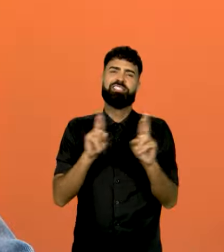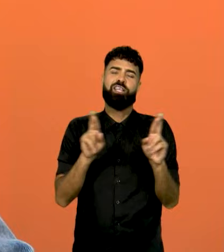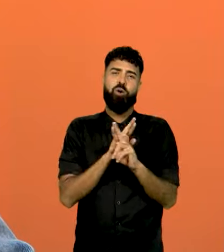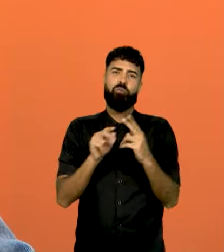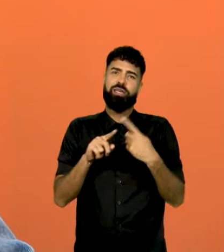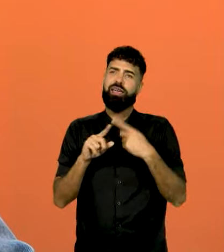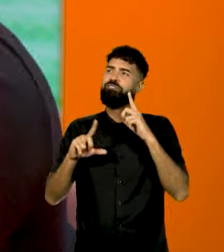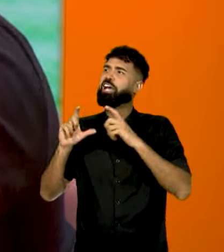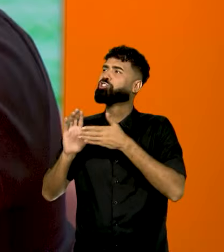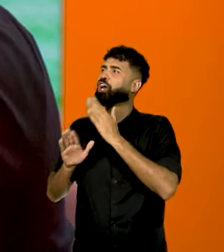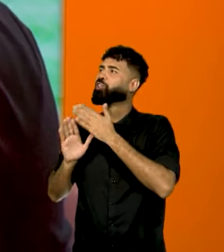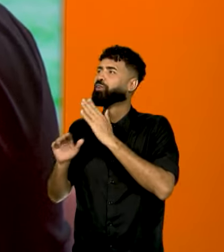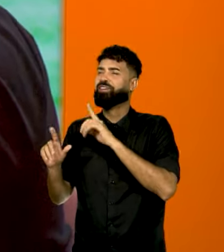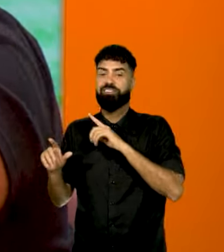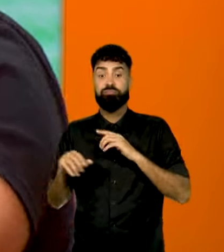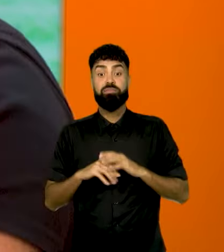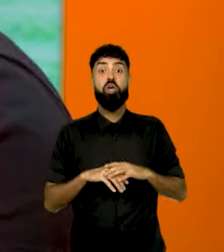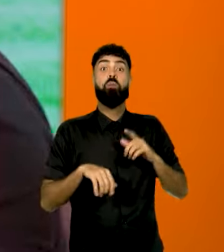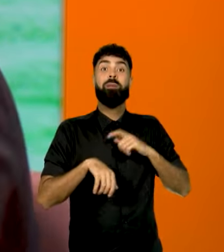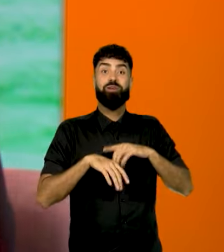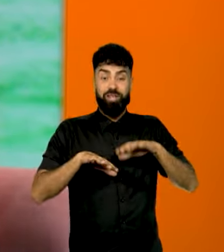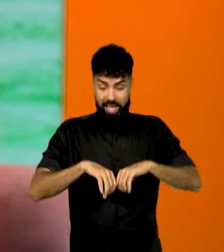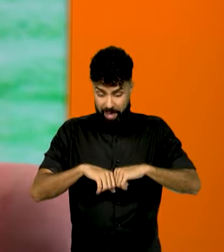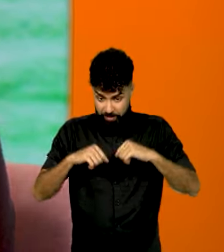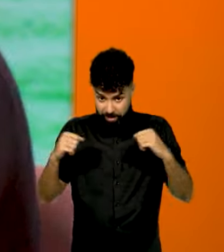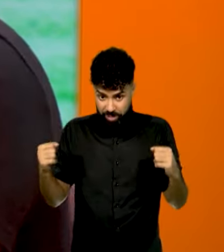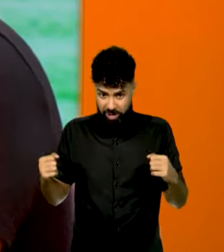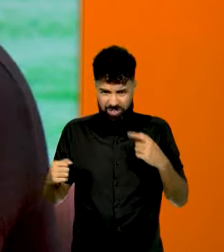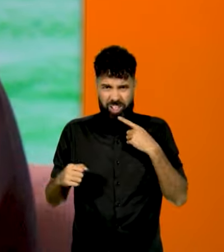já tava íntimo. Brother, exato. E aí, quando ele abriu,